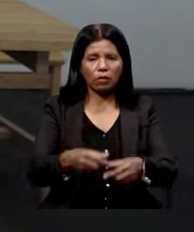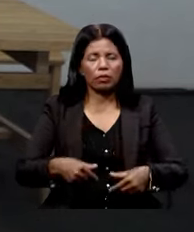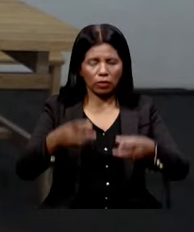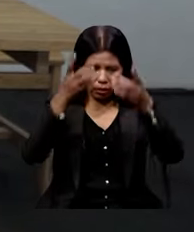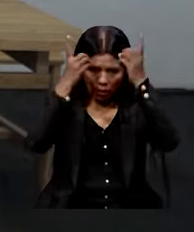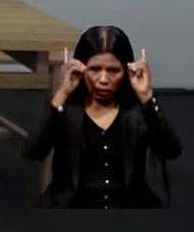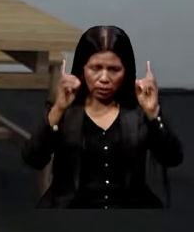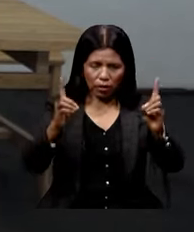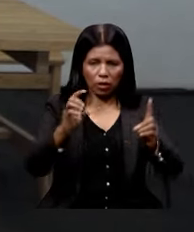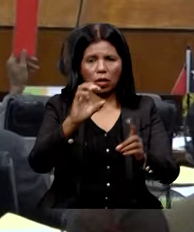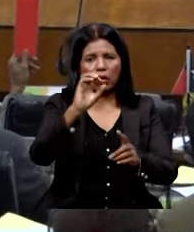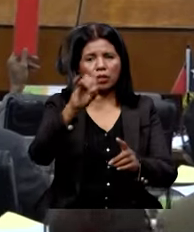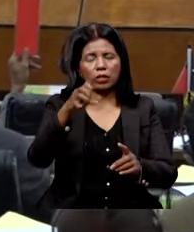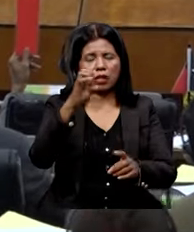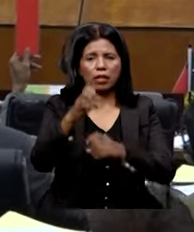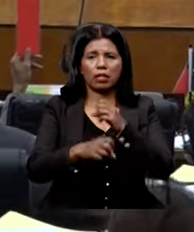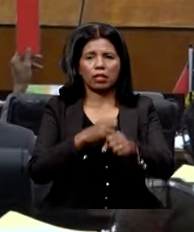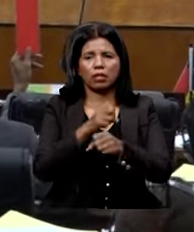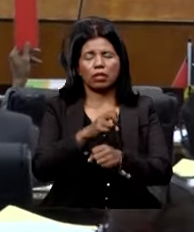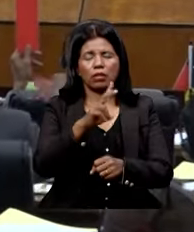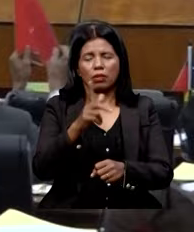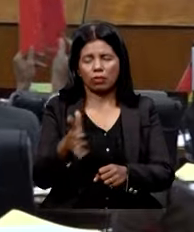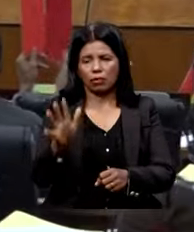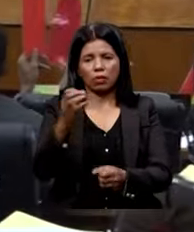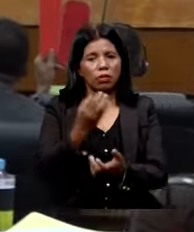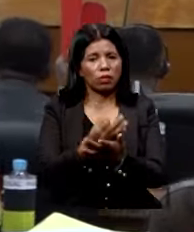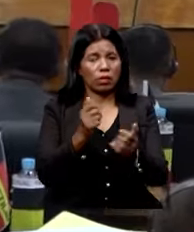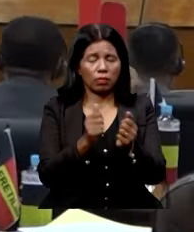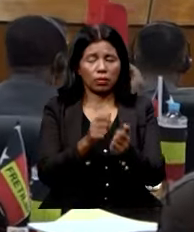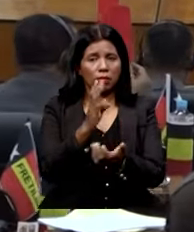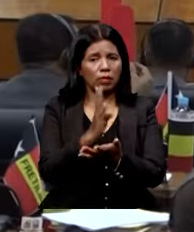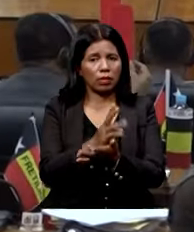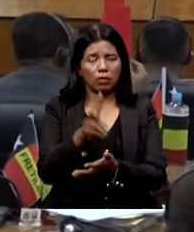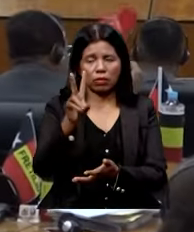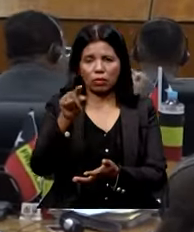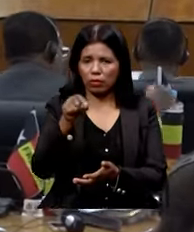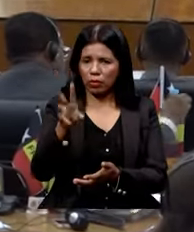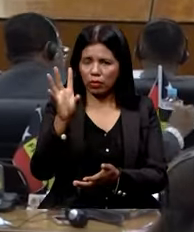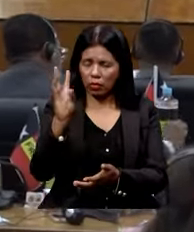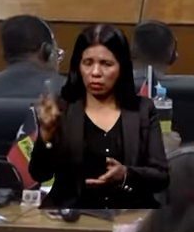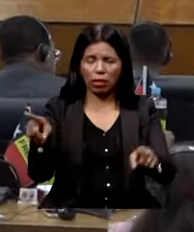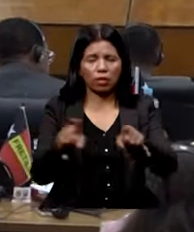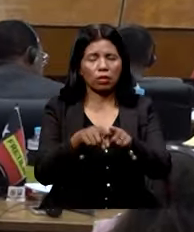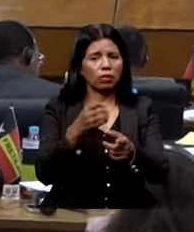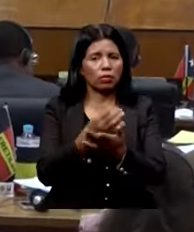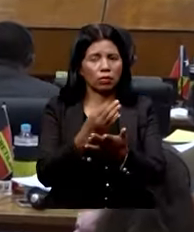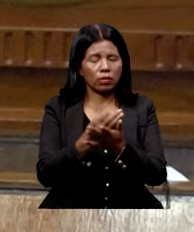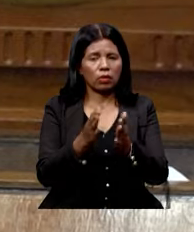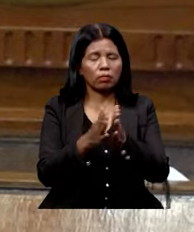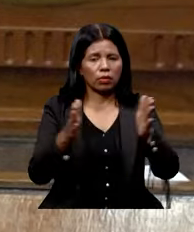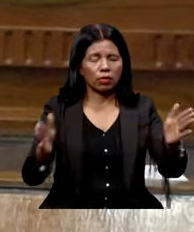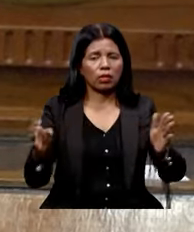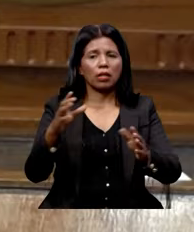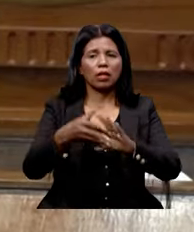Orçamento geral do Estado tinha rio rua Ruanulo Rechen Lima, o montante bilhão rua ponto nen, no dar montante orçamento nebe bot e a